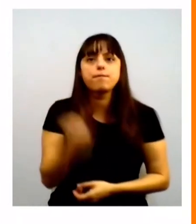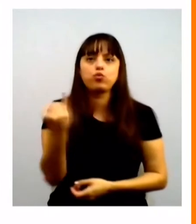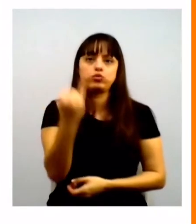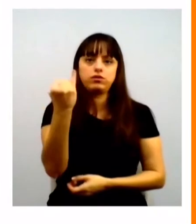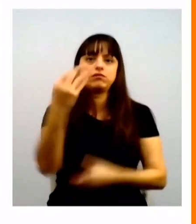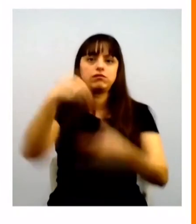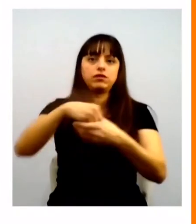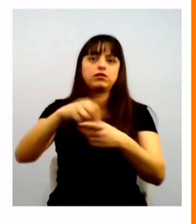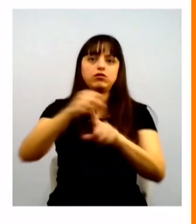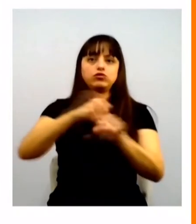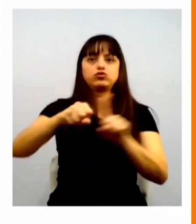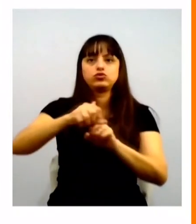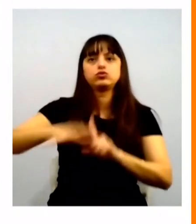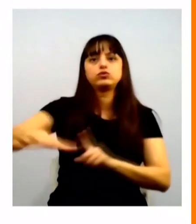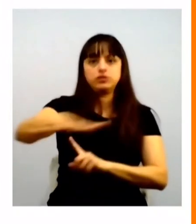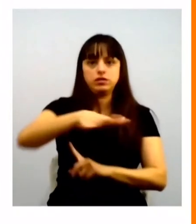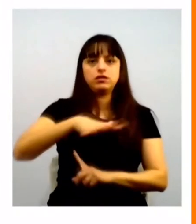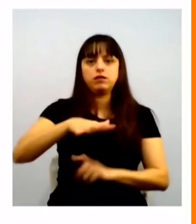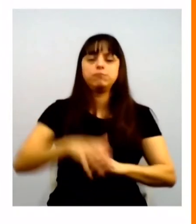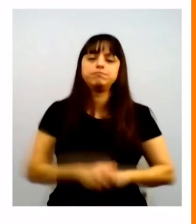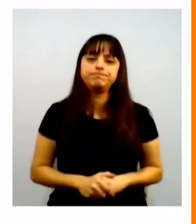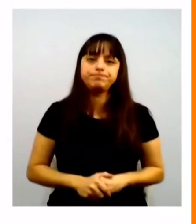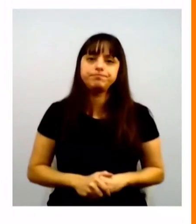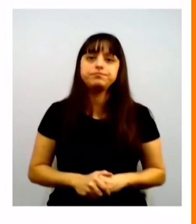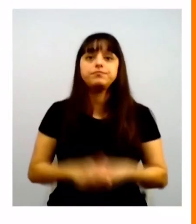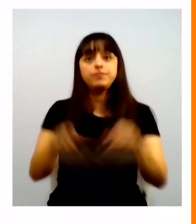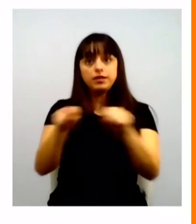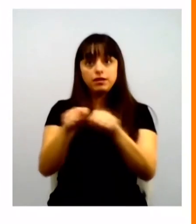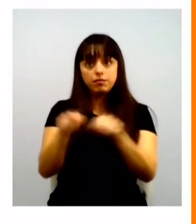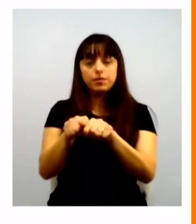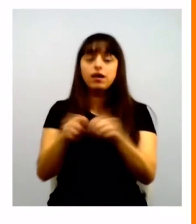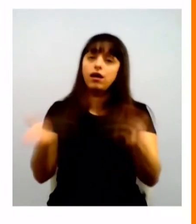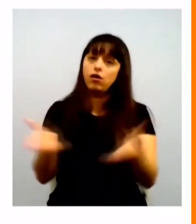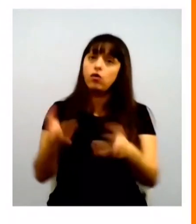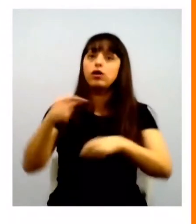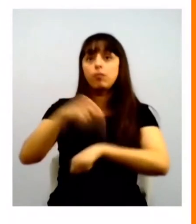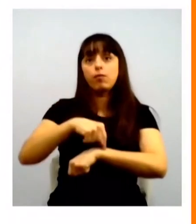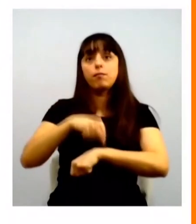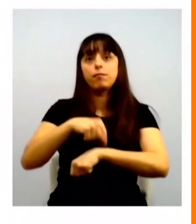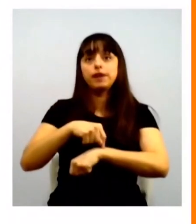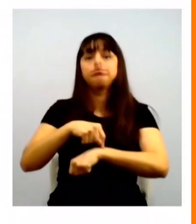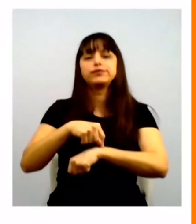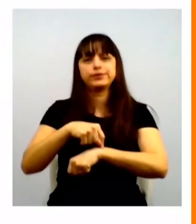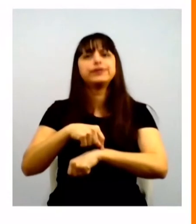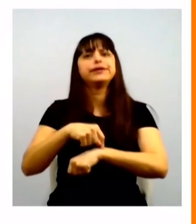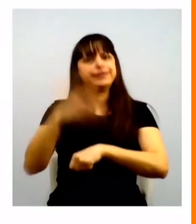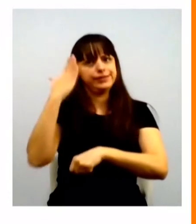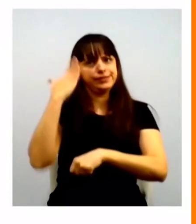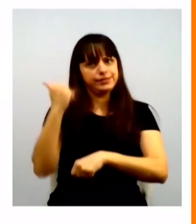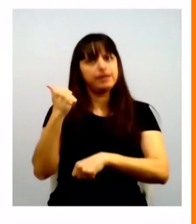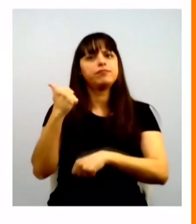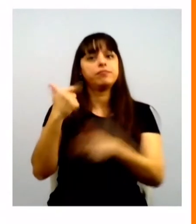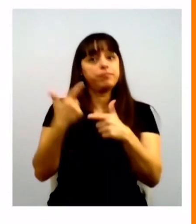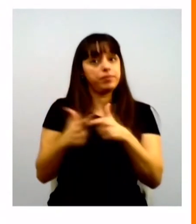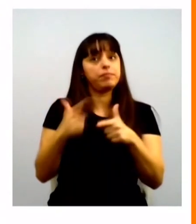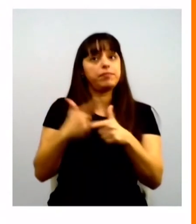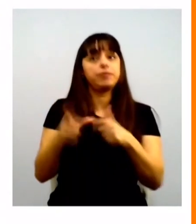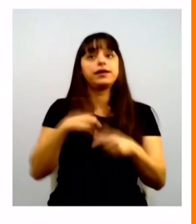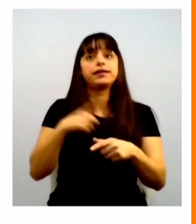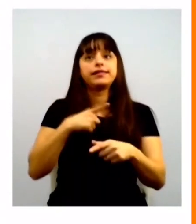todo, neste momento, em que certas ideologias políticas e de poder